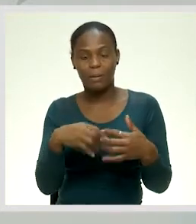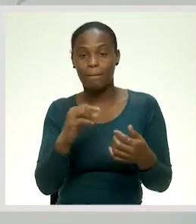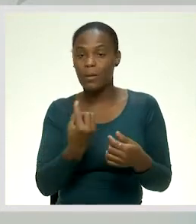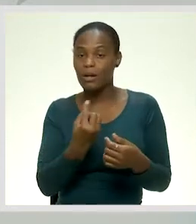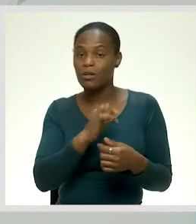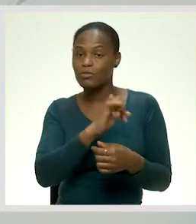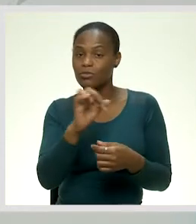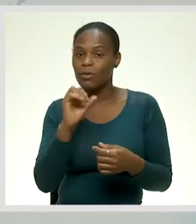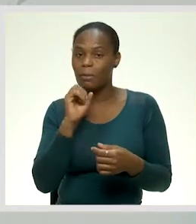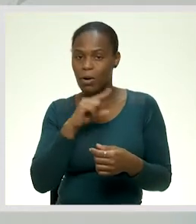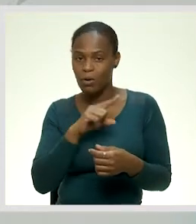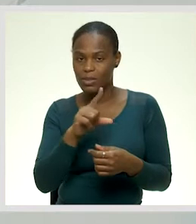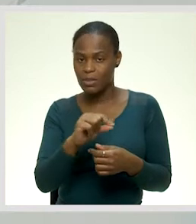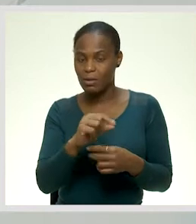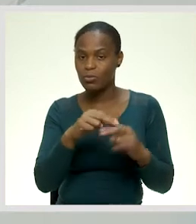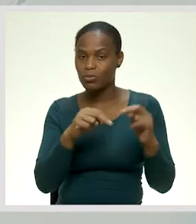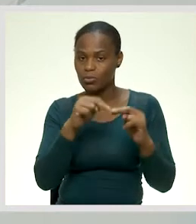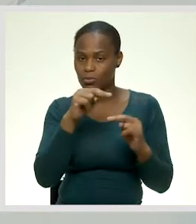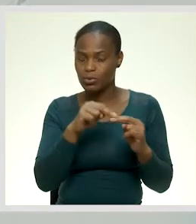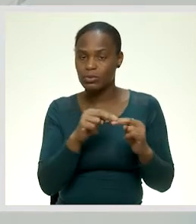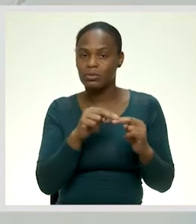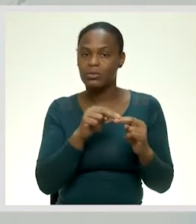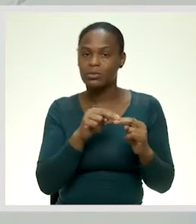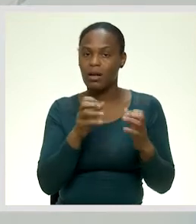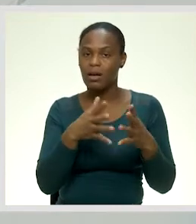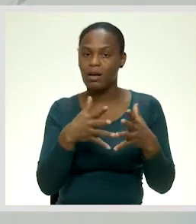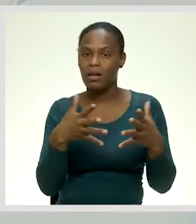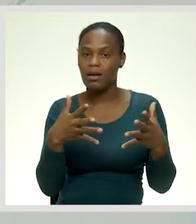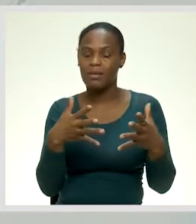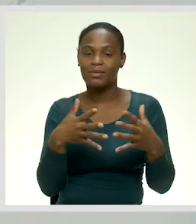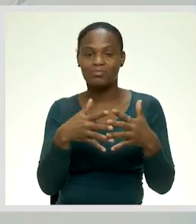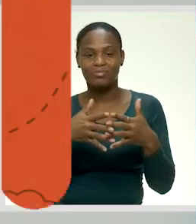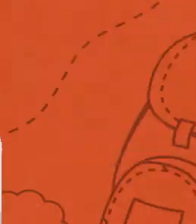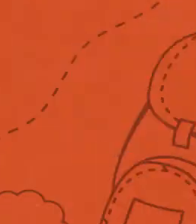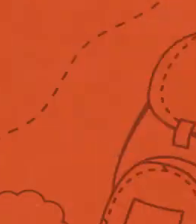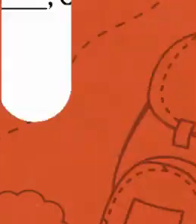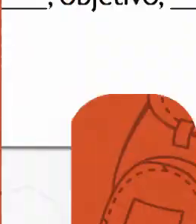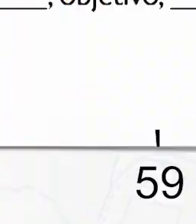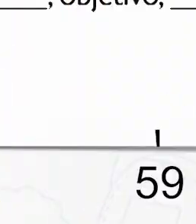também construir este grande edifício do conhecimento.